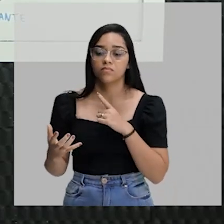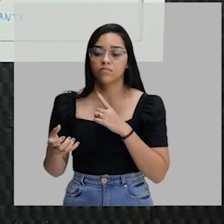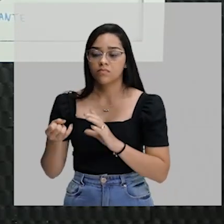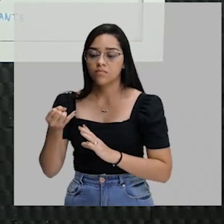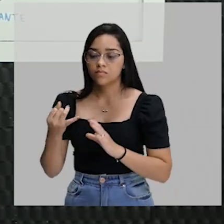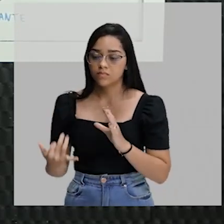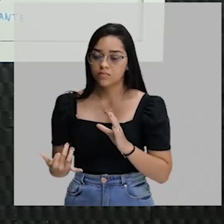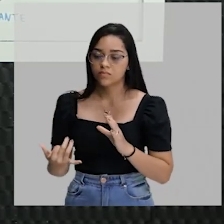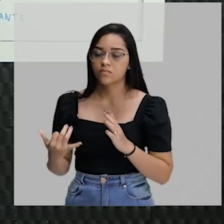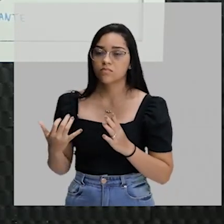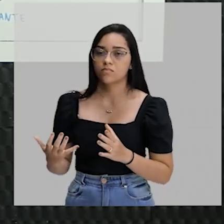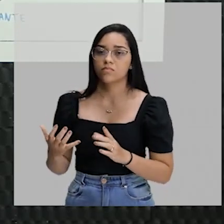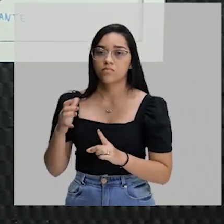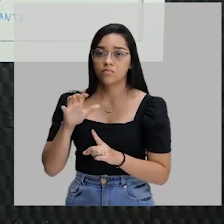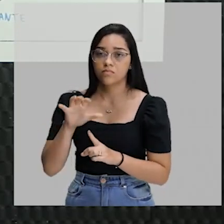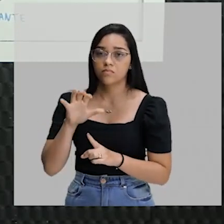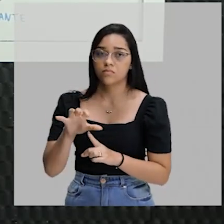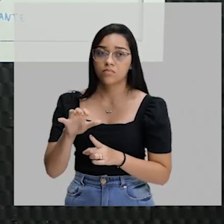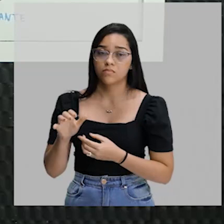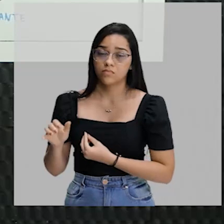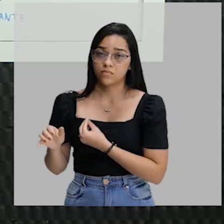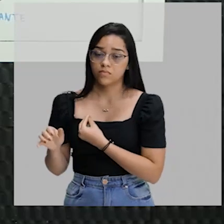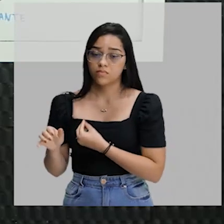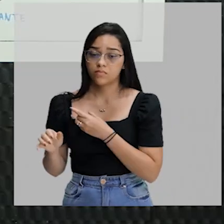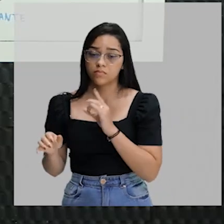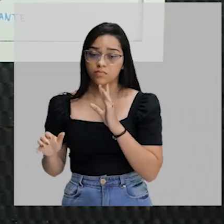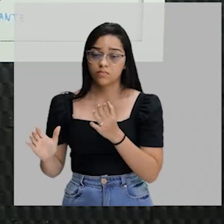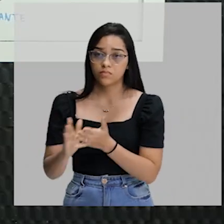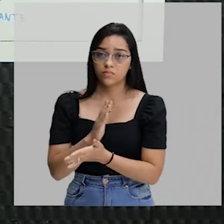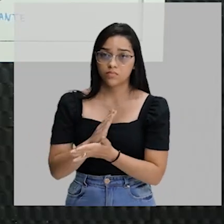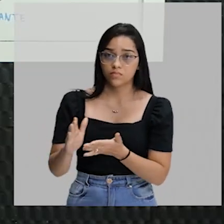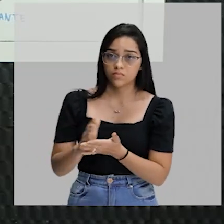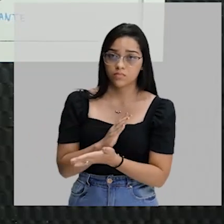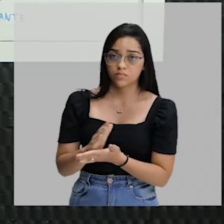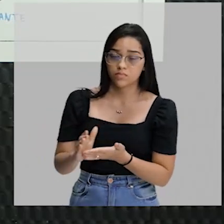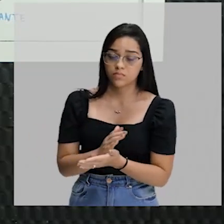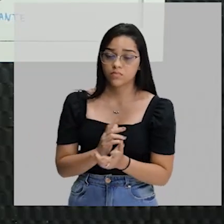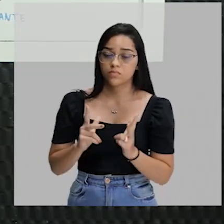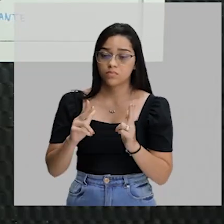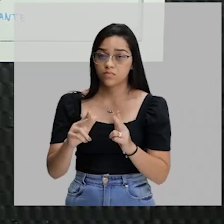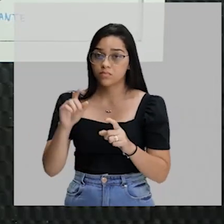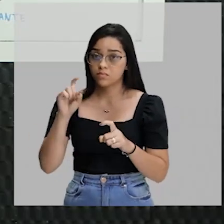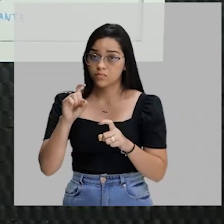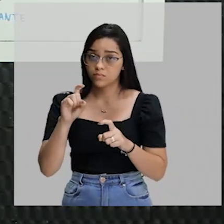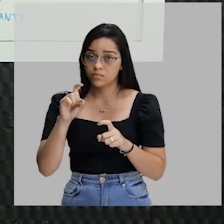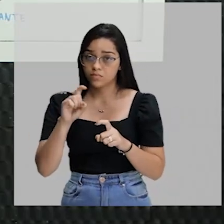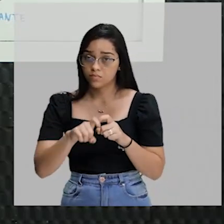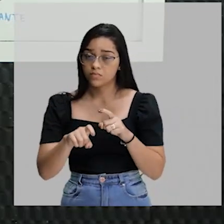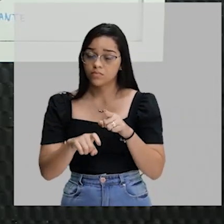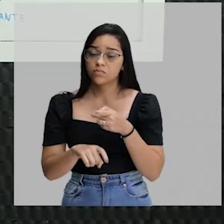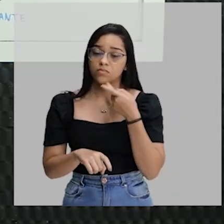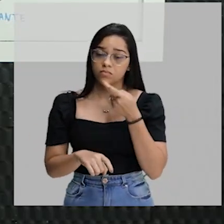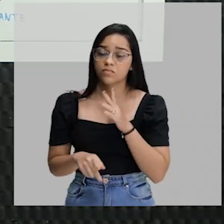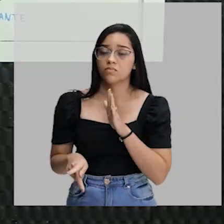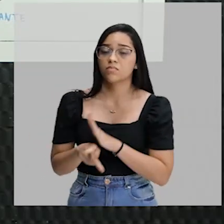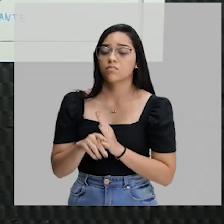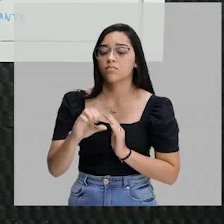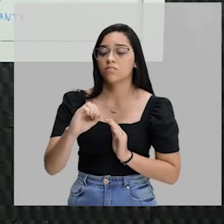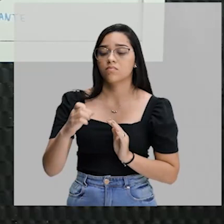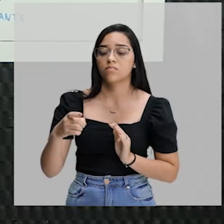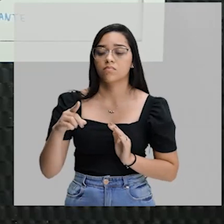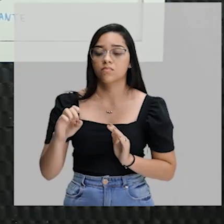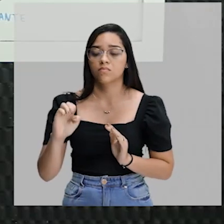característica que está sendo afetada está presente em apenas alguns indivíduos de um mesmo sexo, você está falando de uma herança sexual. Por